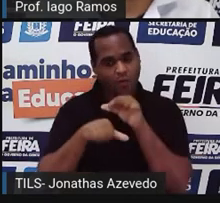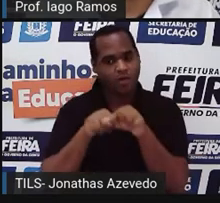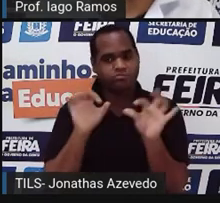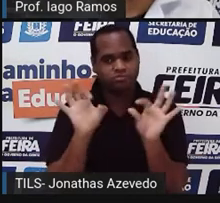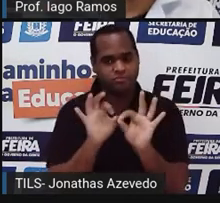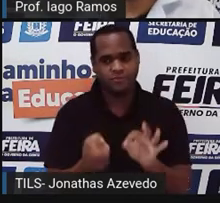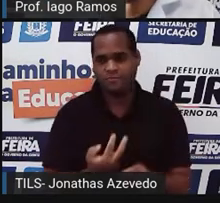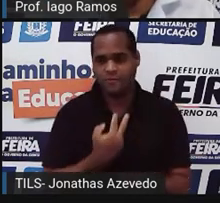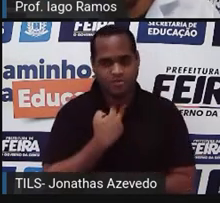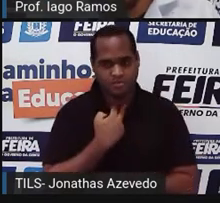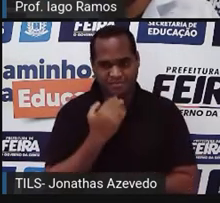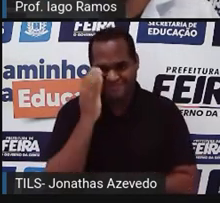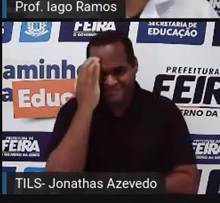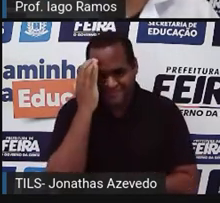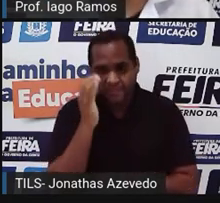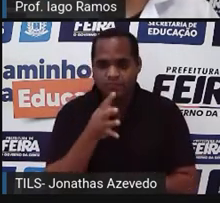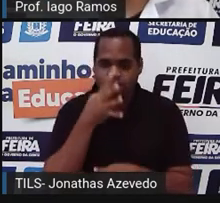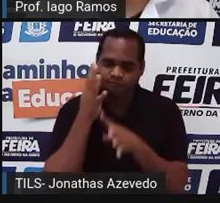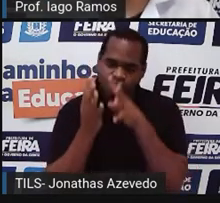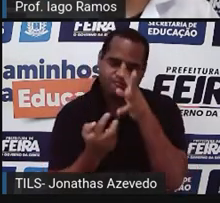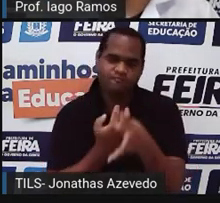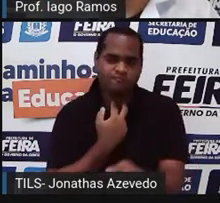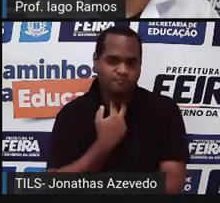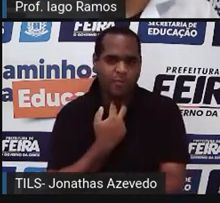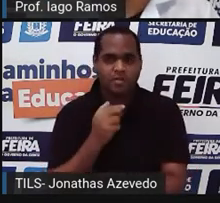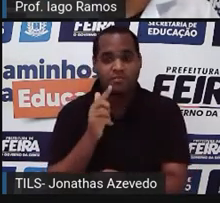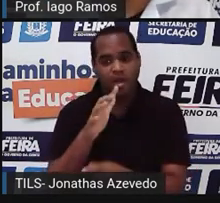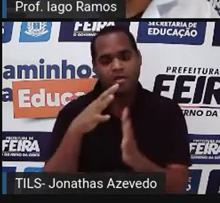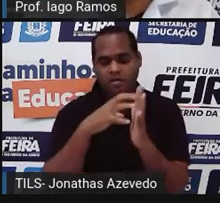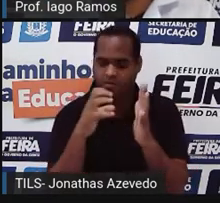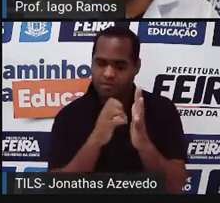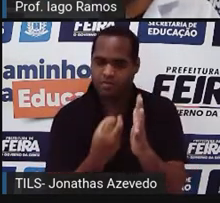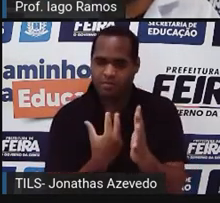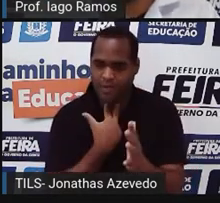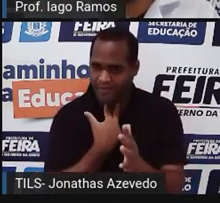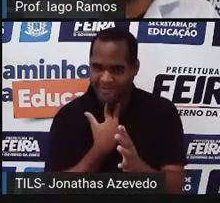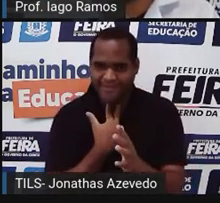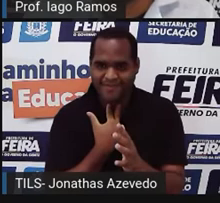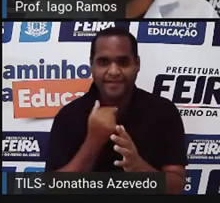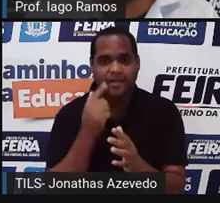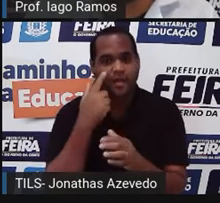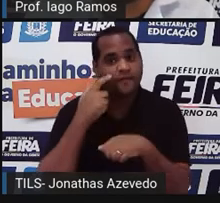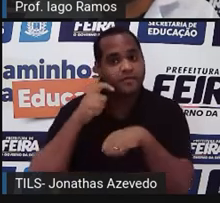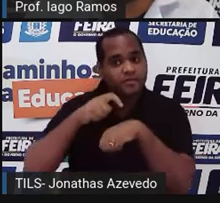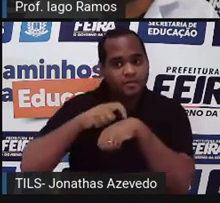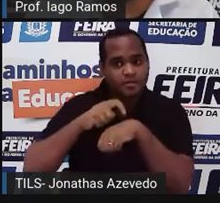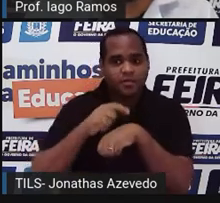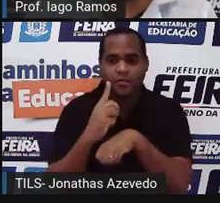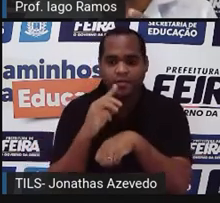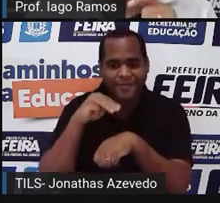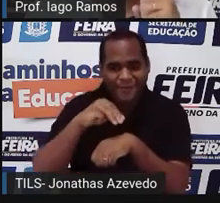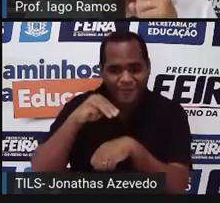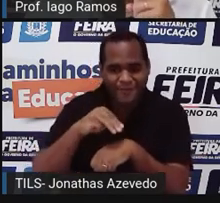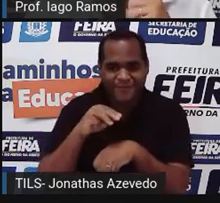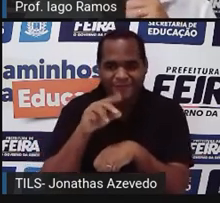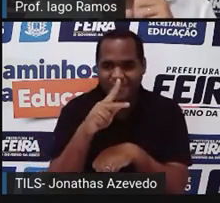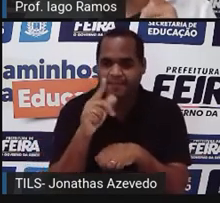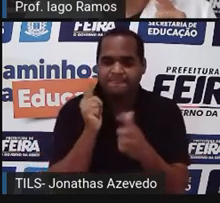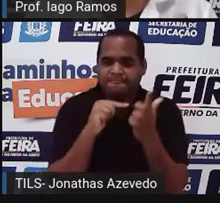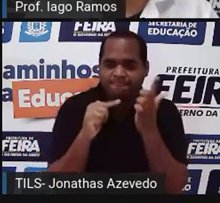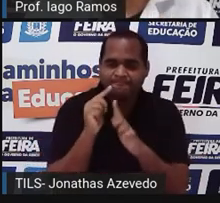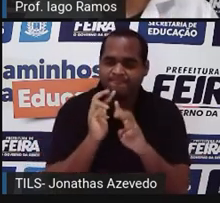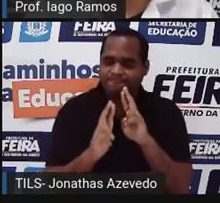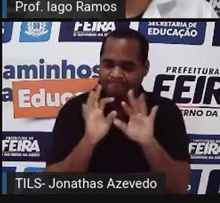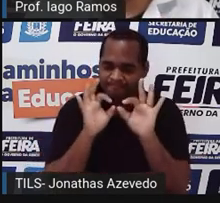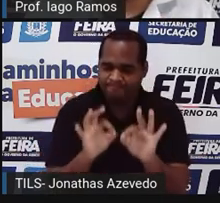tá? Só que não pode ser a reflexão, certo? Então, para isso daqui, eu vou te dar um pouquinho de tempo, tá? Um minutinho para ver